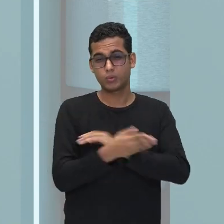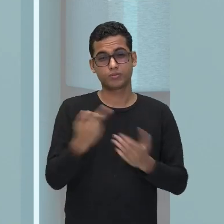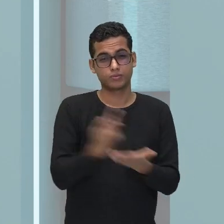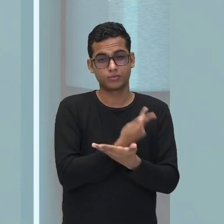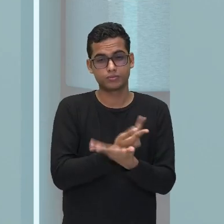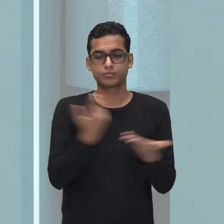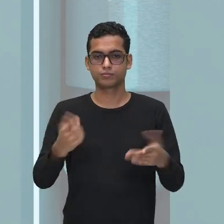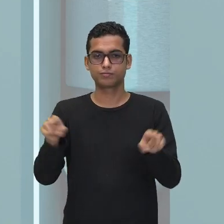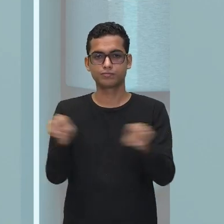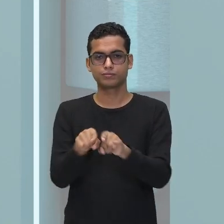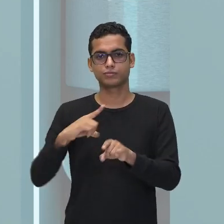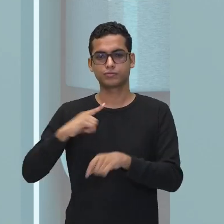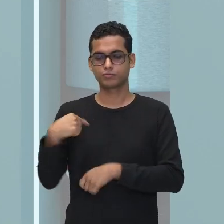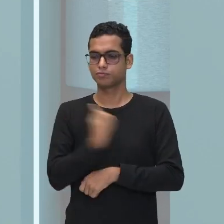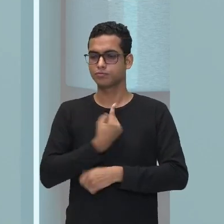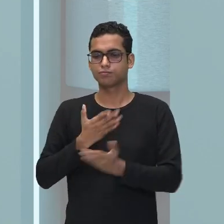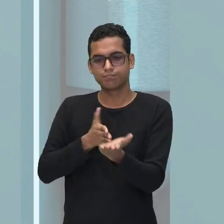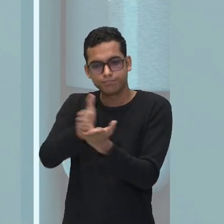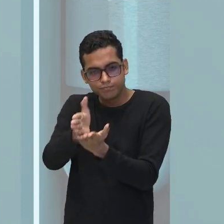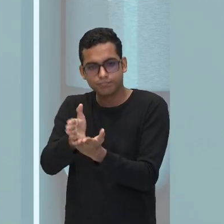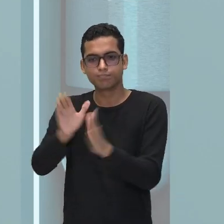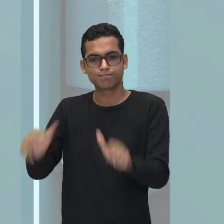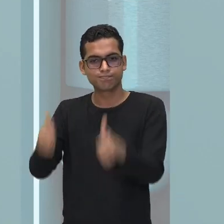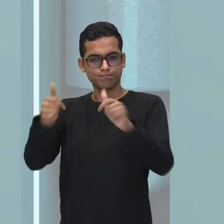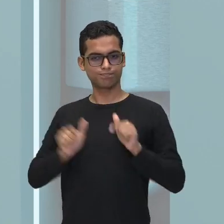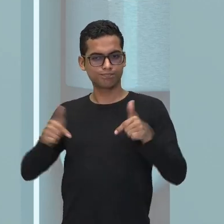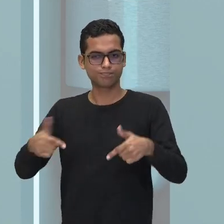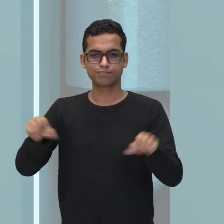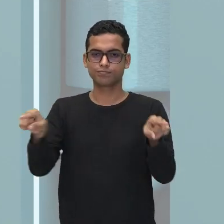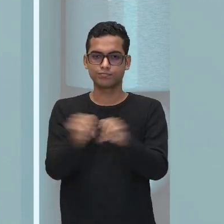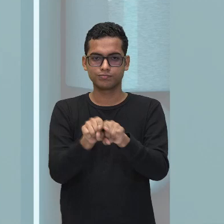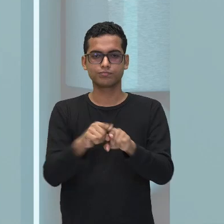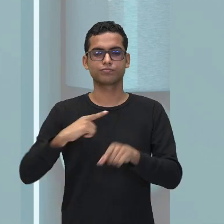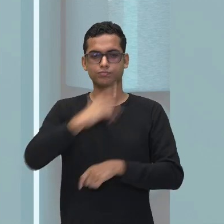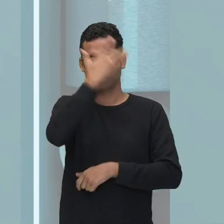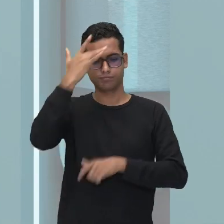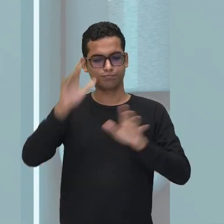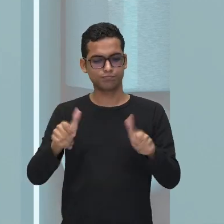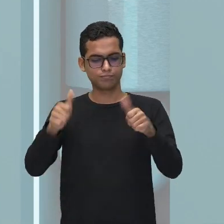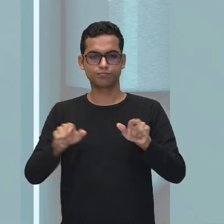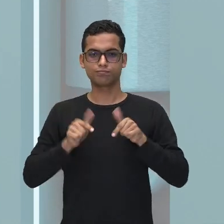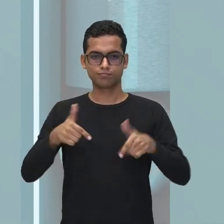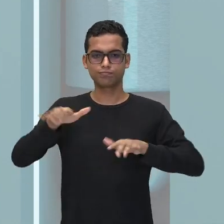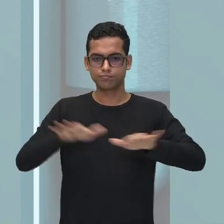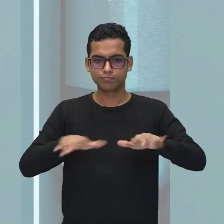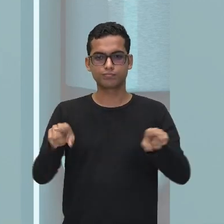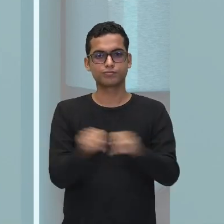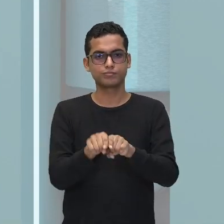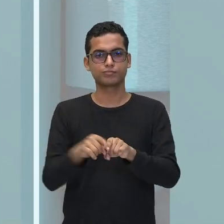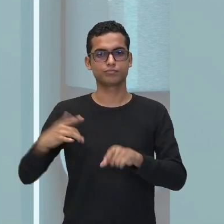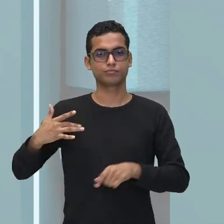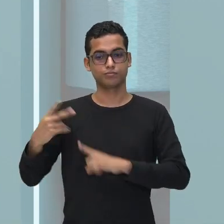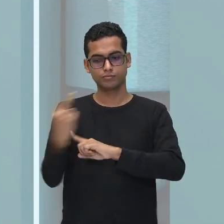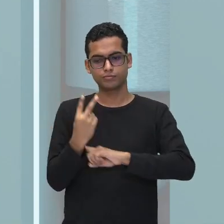contramão dessa informação, né, do sedentarismo e nos tornando pessoas mais ativas e cuidando da nossa